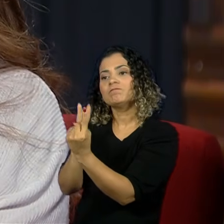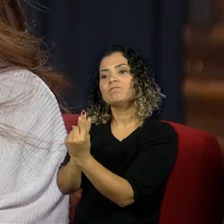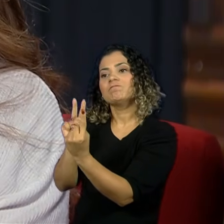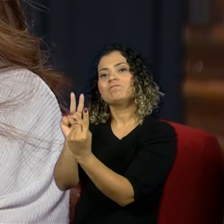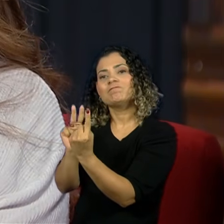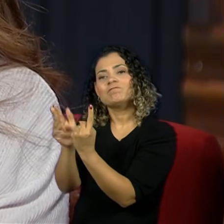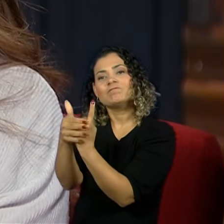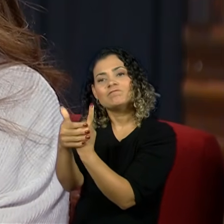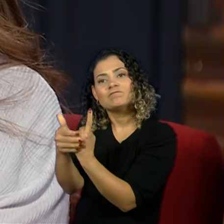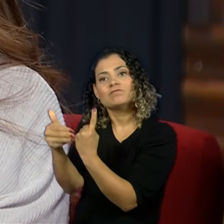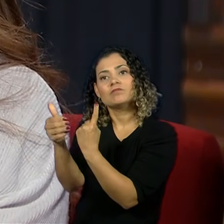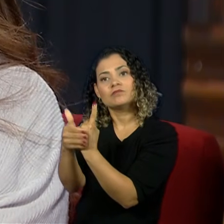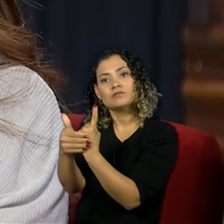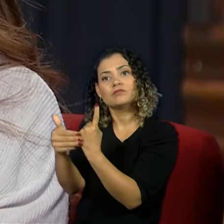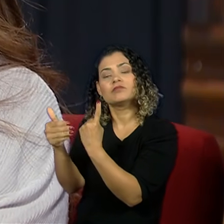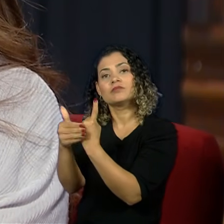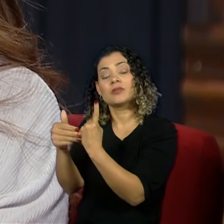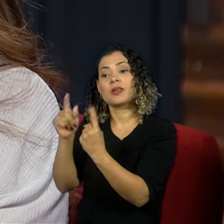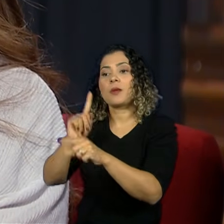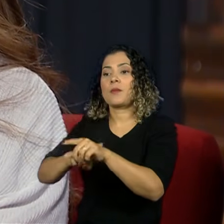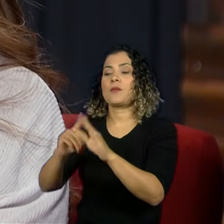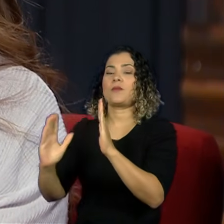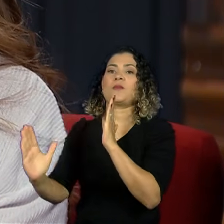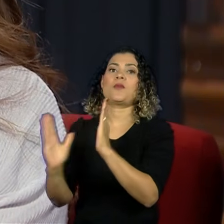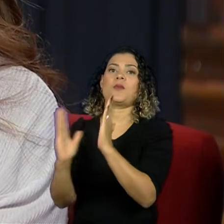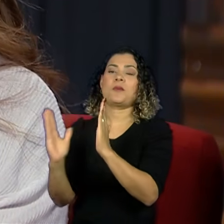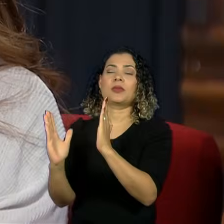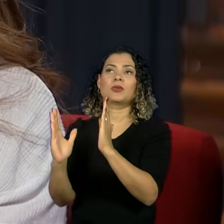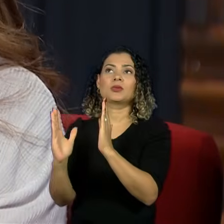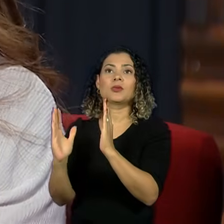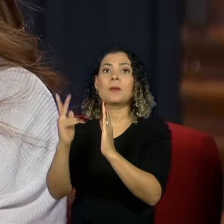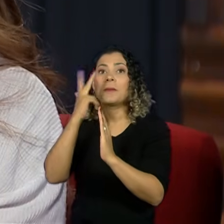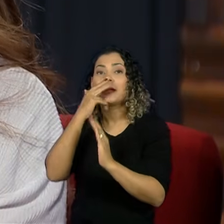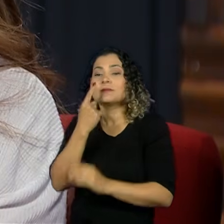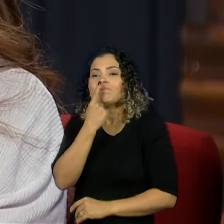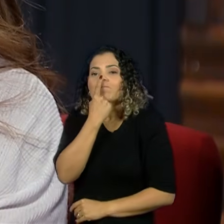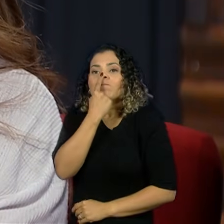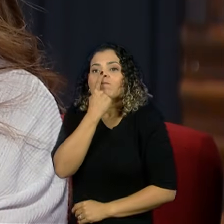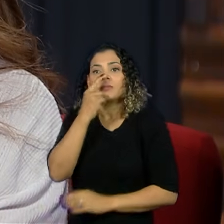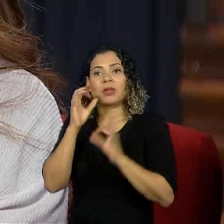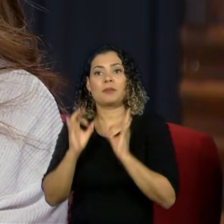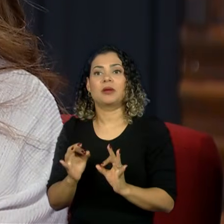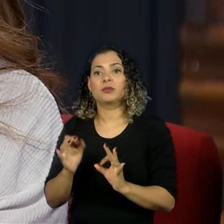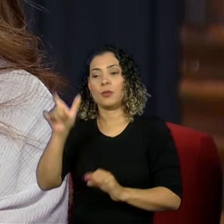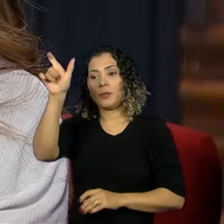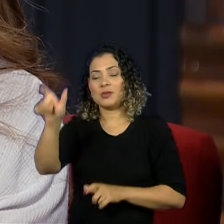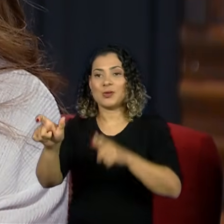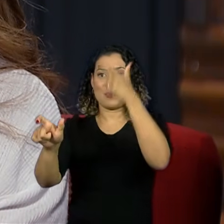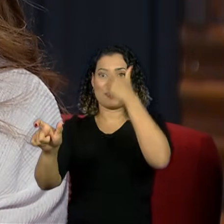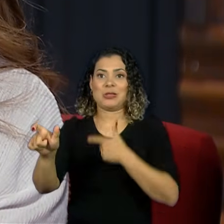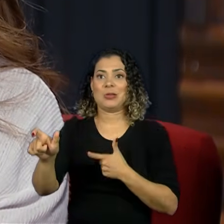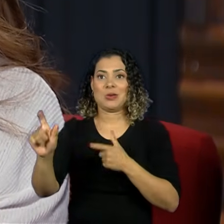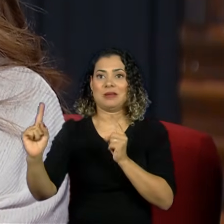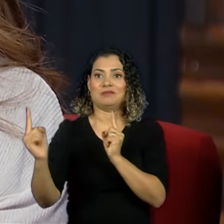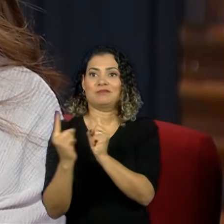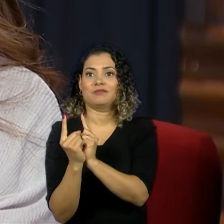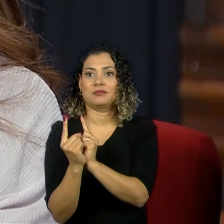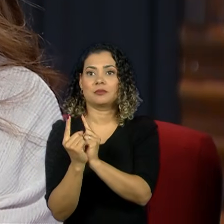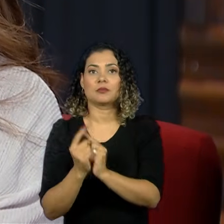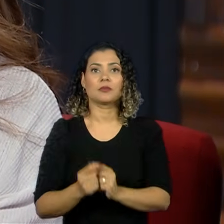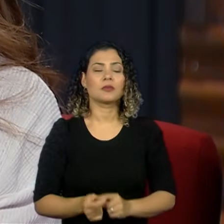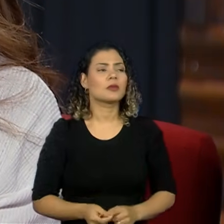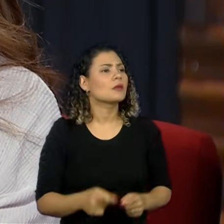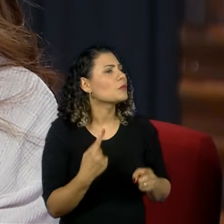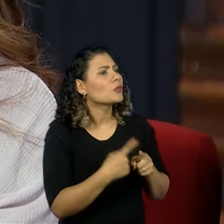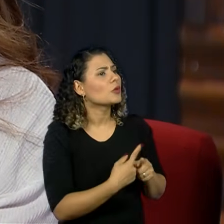a gente Isso, fala, é um momento que eu vejo como de maior intimidade entre 2 seres humanos. Por quê?